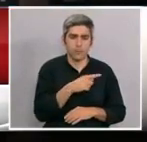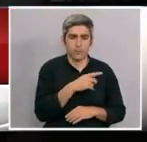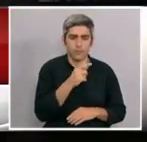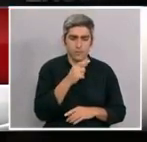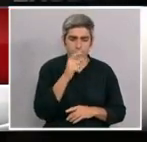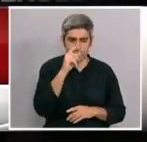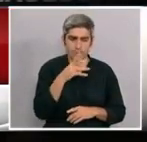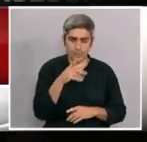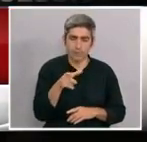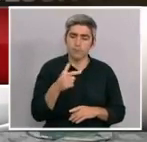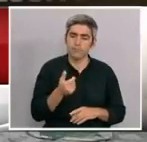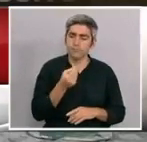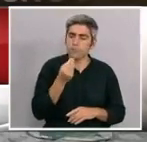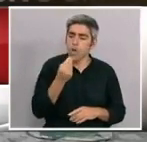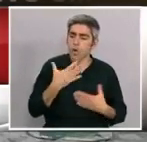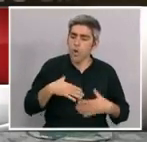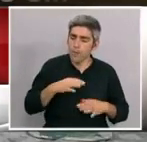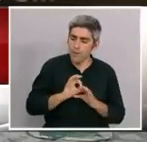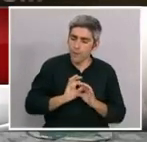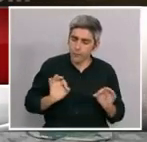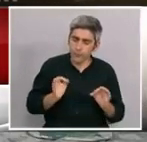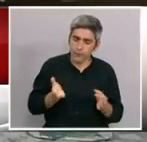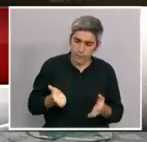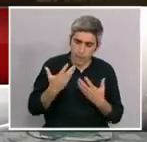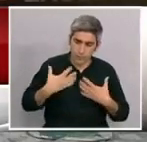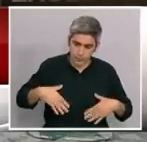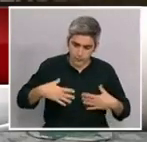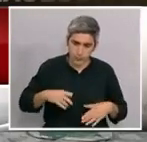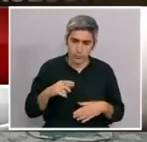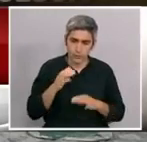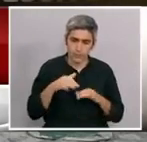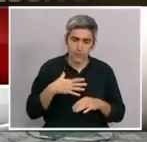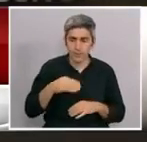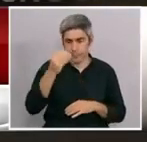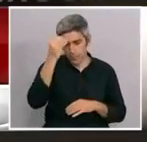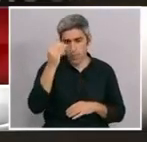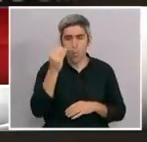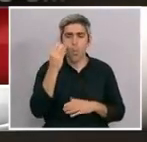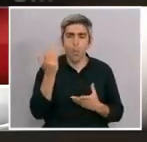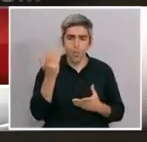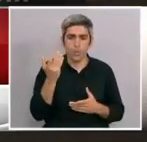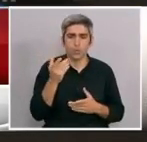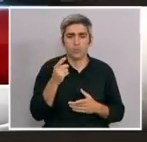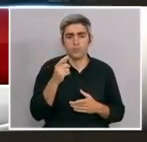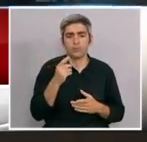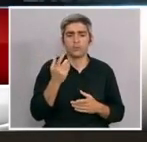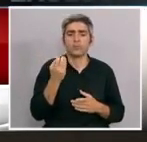ele dizia, levem as melhores roupinhas. E depois, no fim, quero saber como é que se